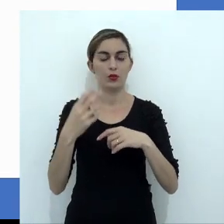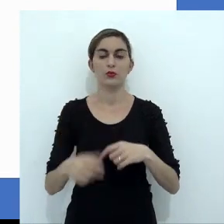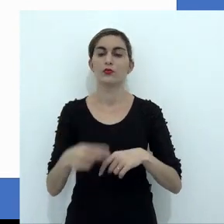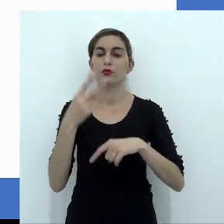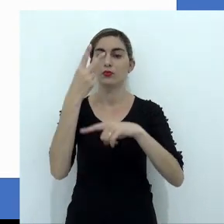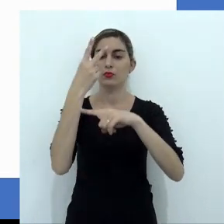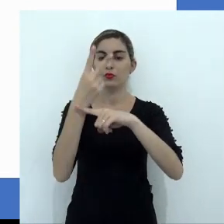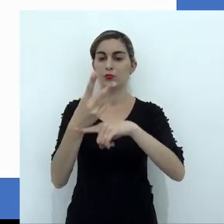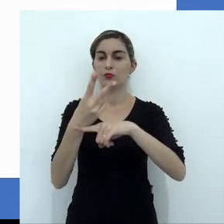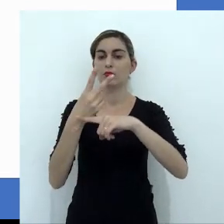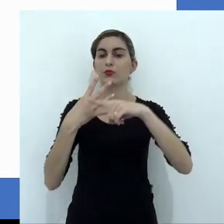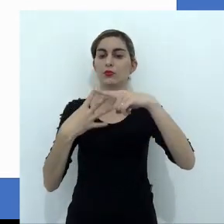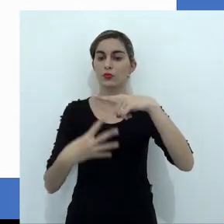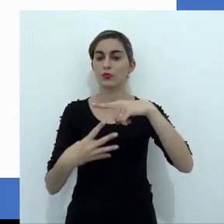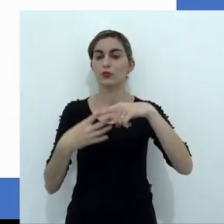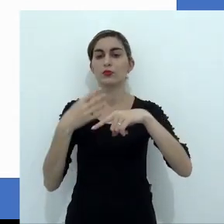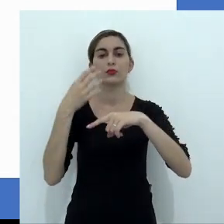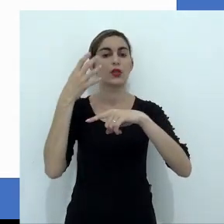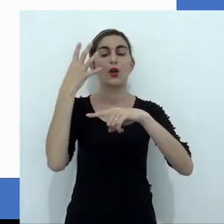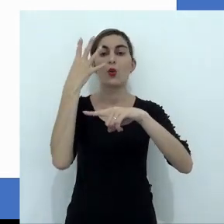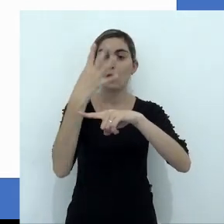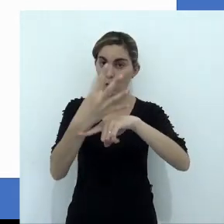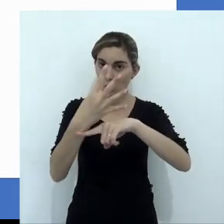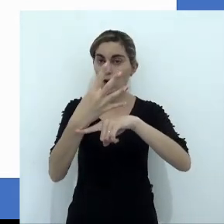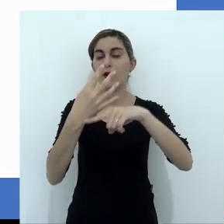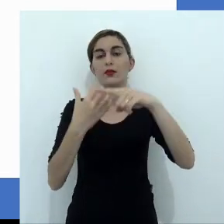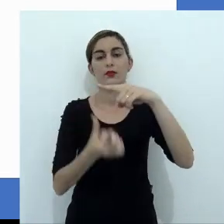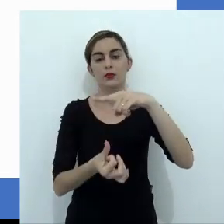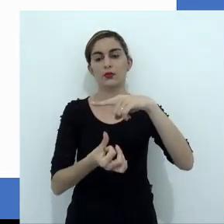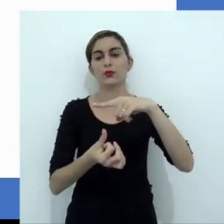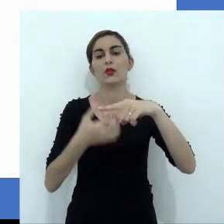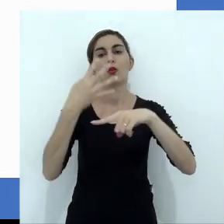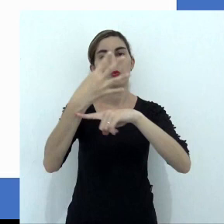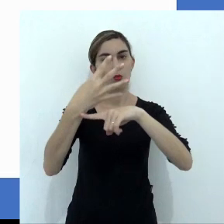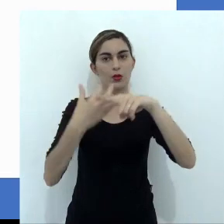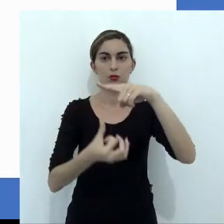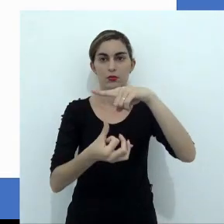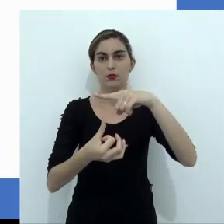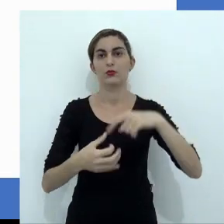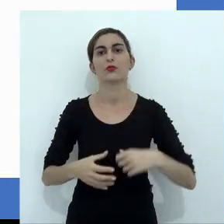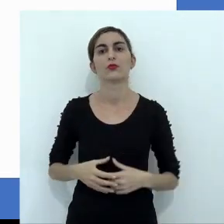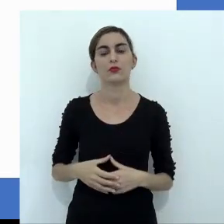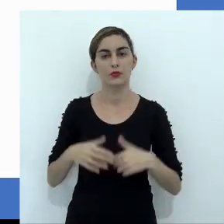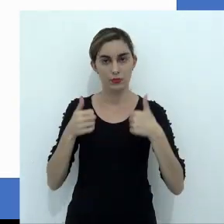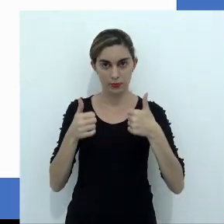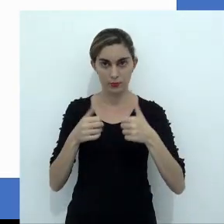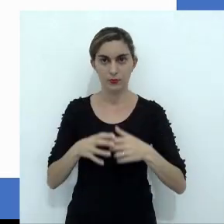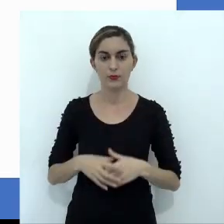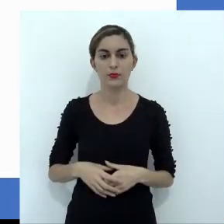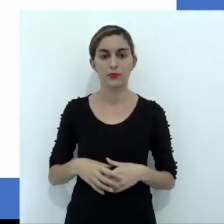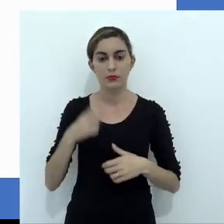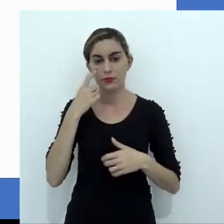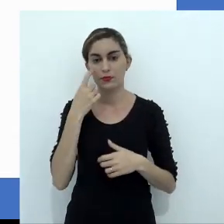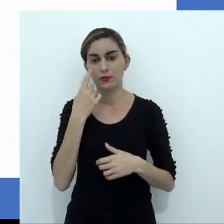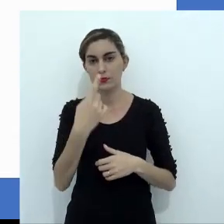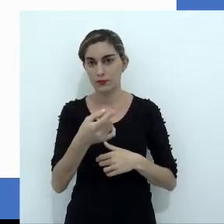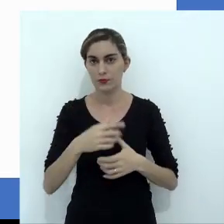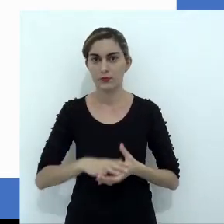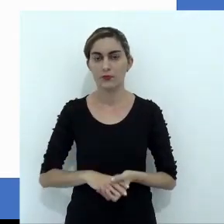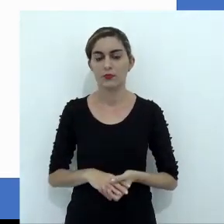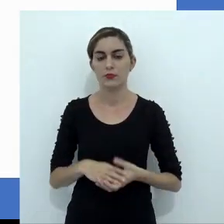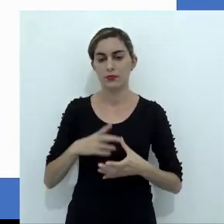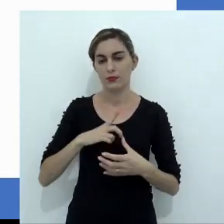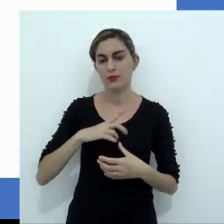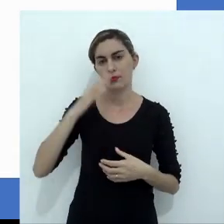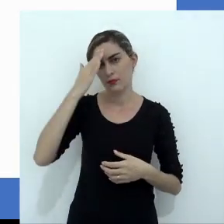4. Então está aí a fração que representa essa última figurinha como 4/6. Beleza, galera? Ainda na tela aqui, no